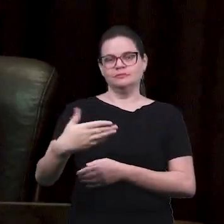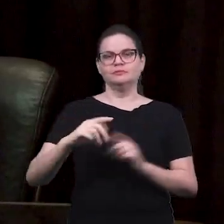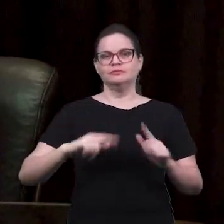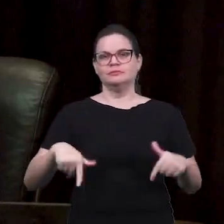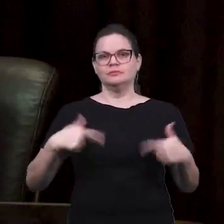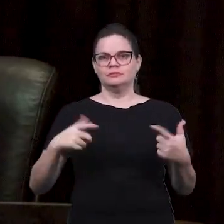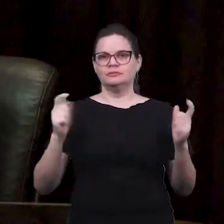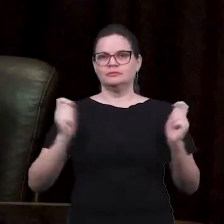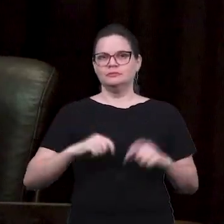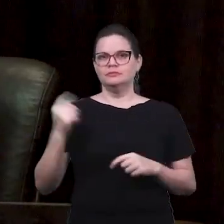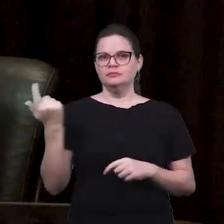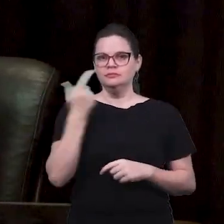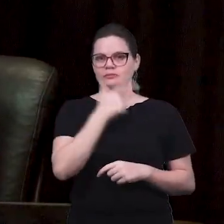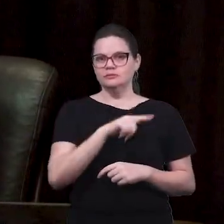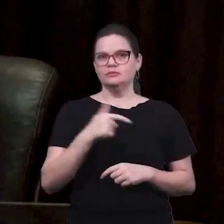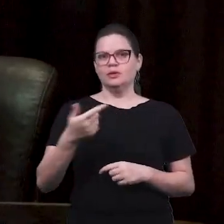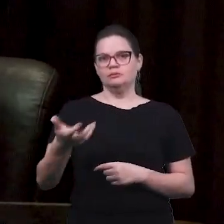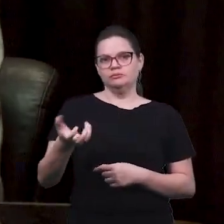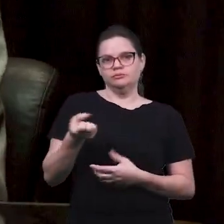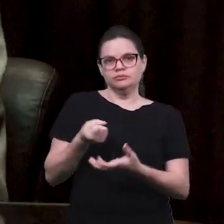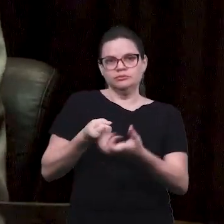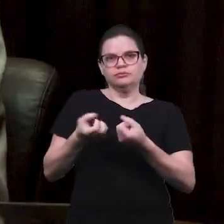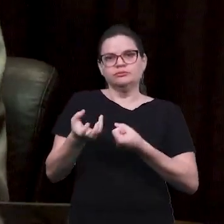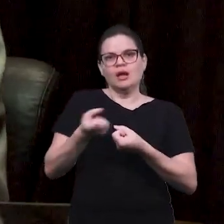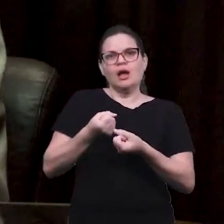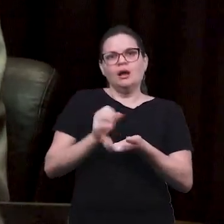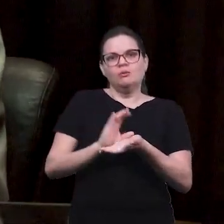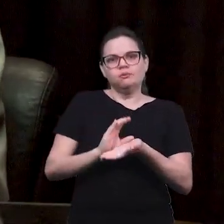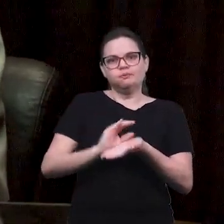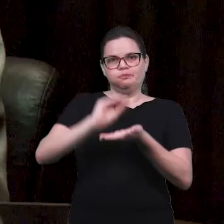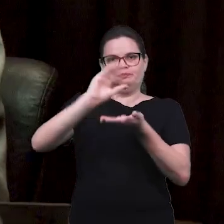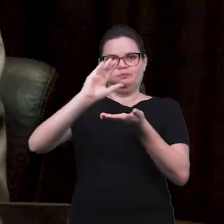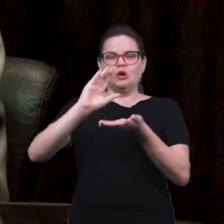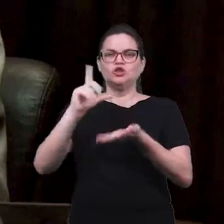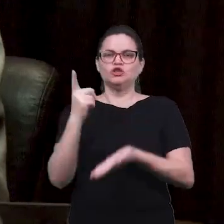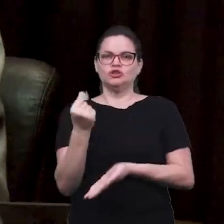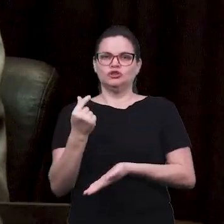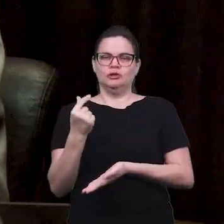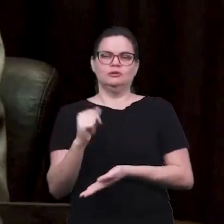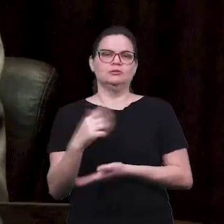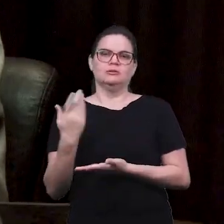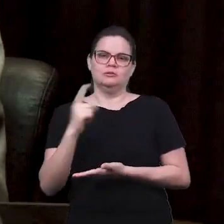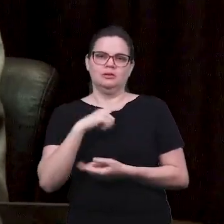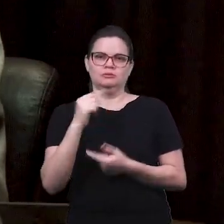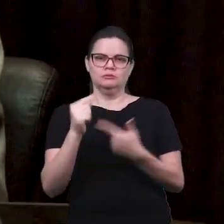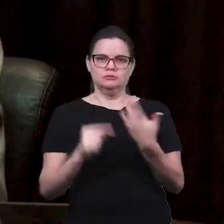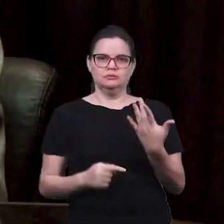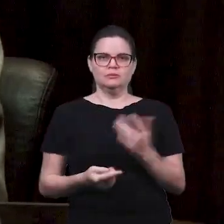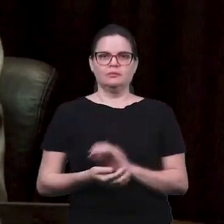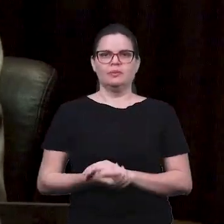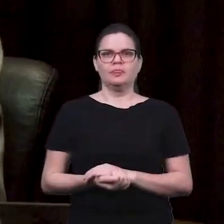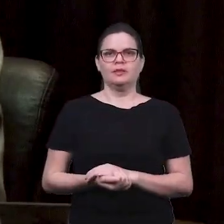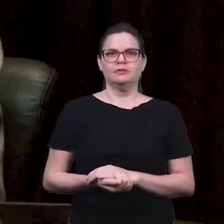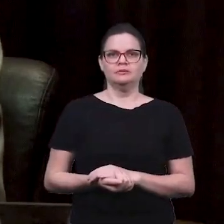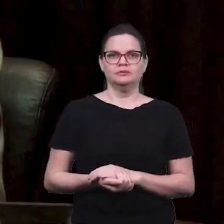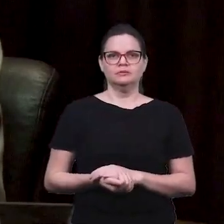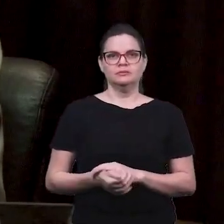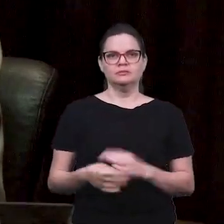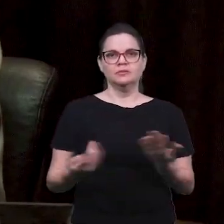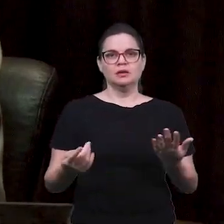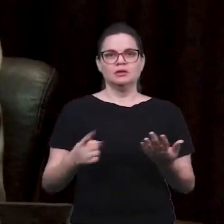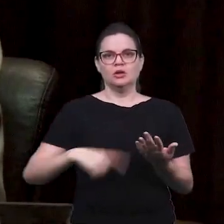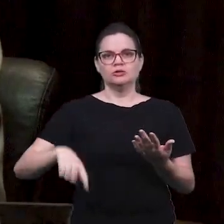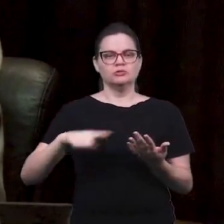poder ter ali a prosperidade do negócio. Então, isso aí tem vários fatores. Nós não vamos entrar nessa área, porque é uma área